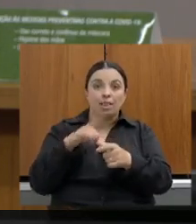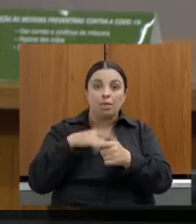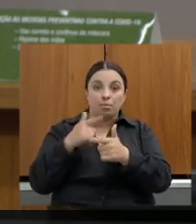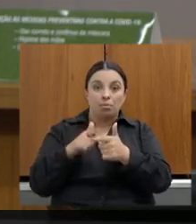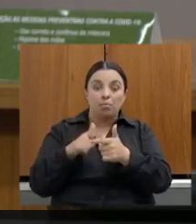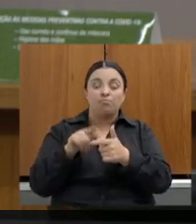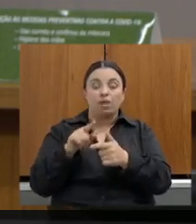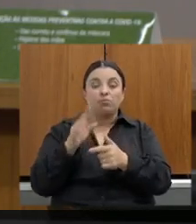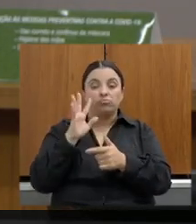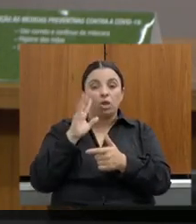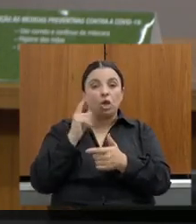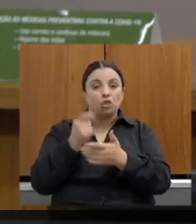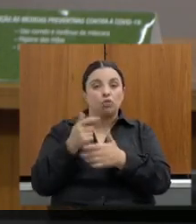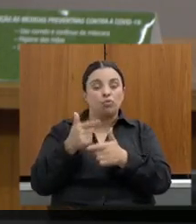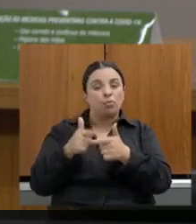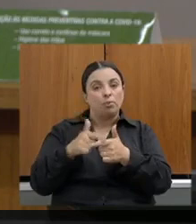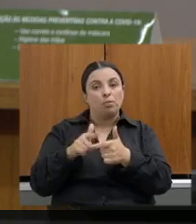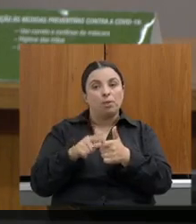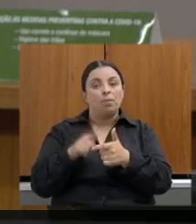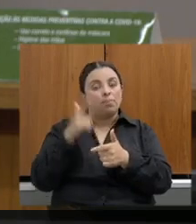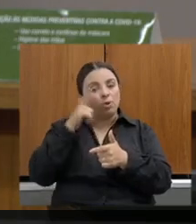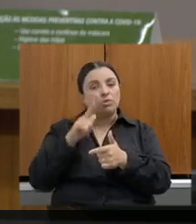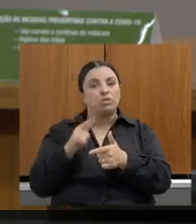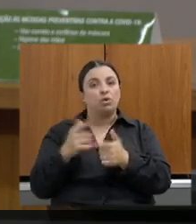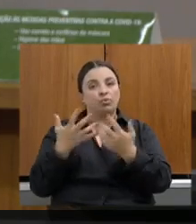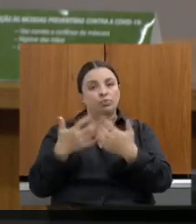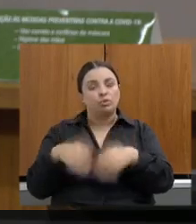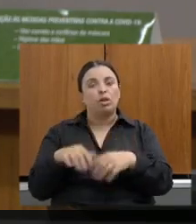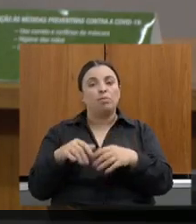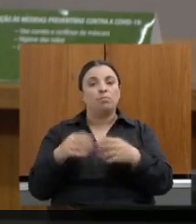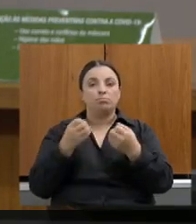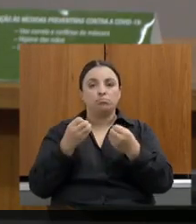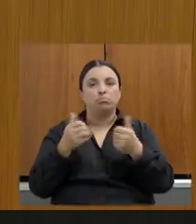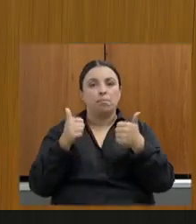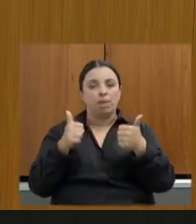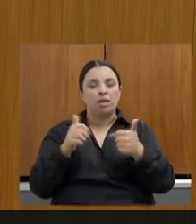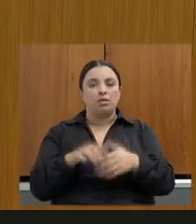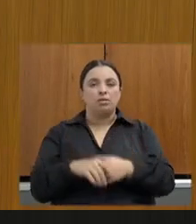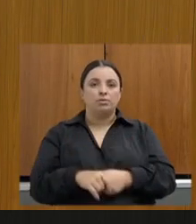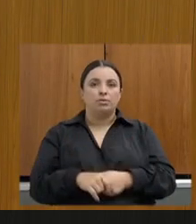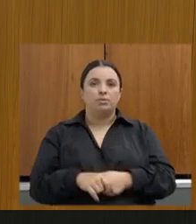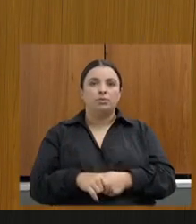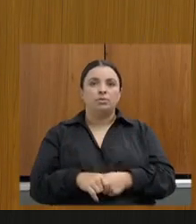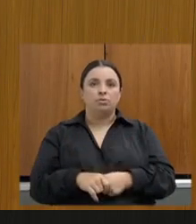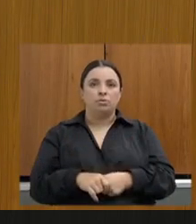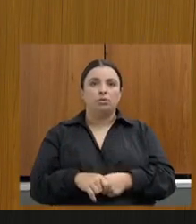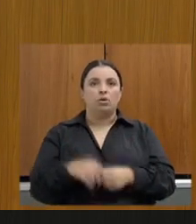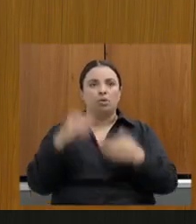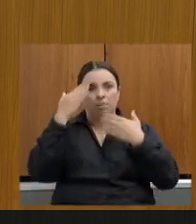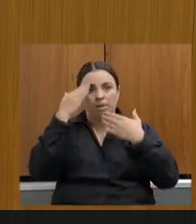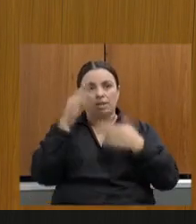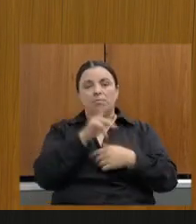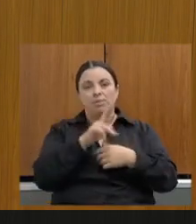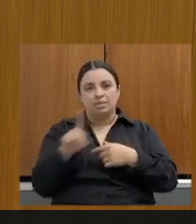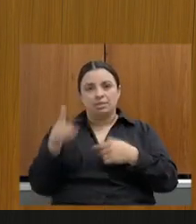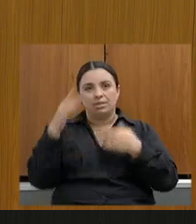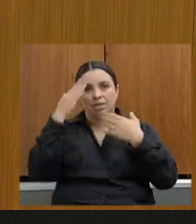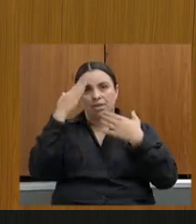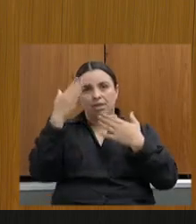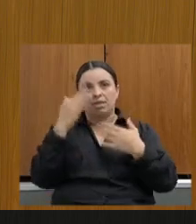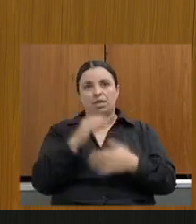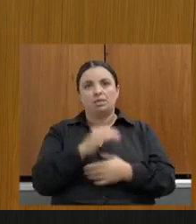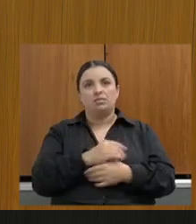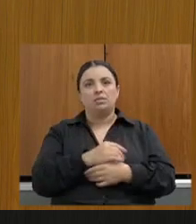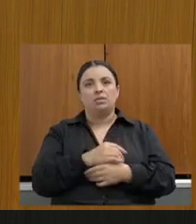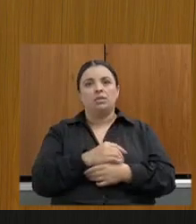solucionar o problema existente preço presidência agradece as palavras